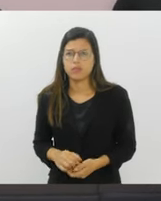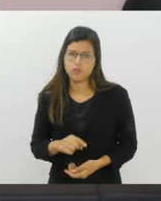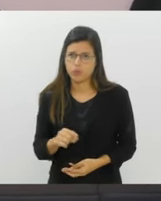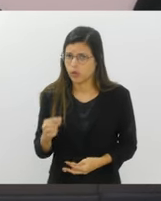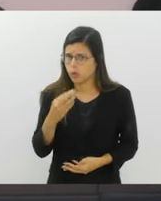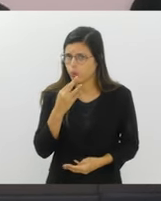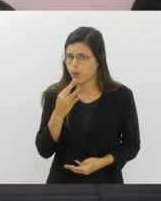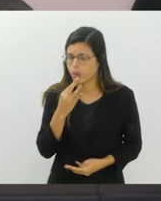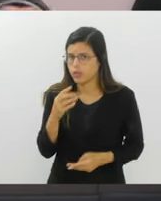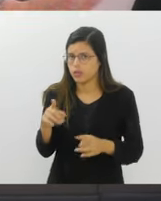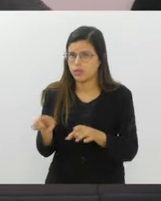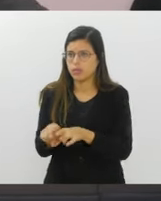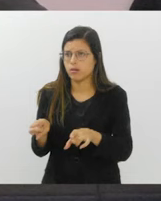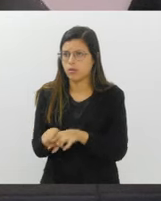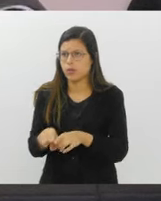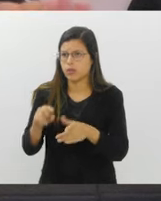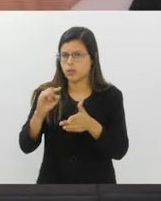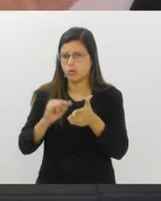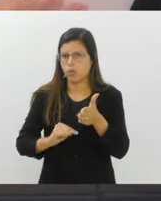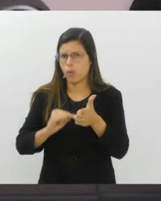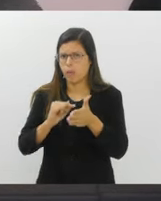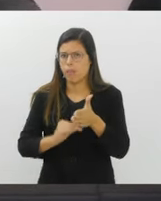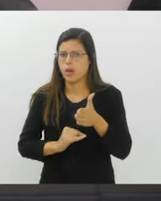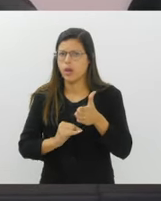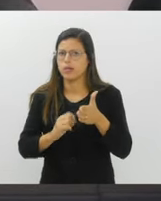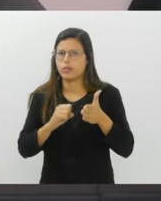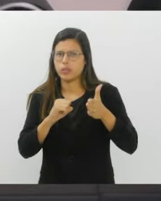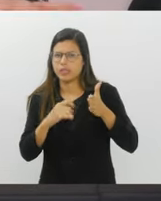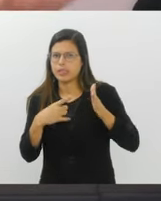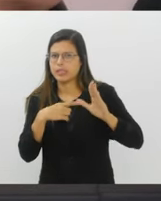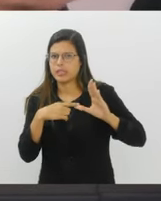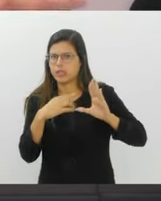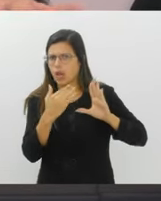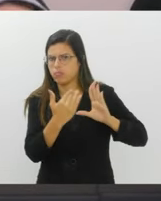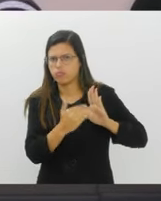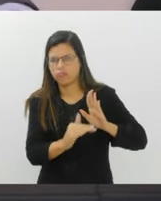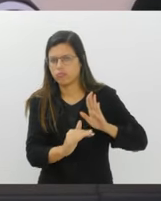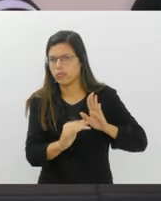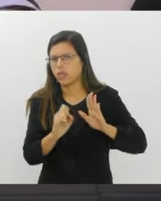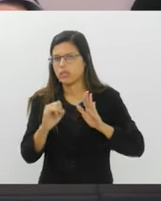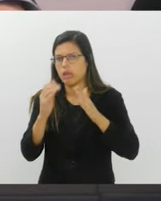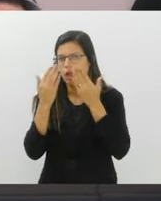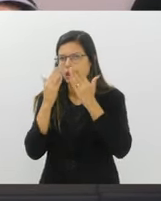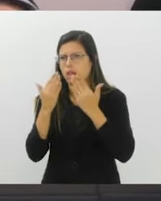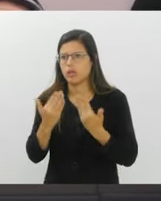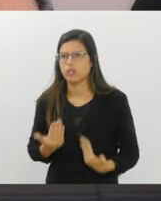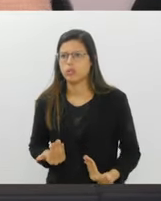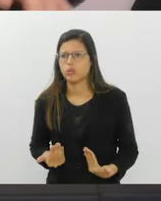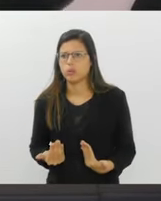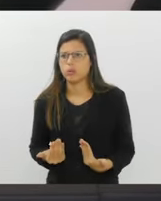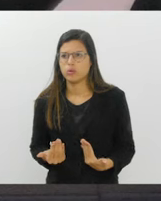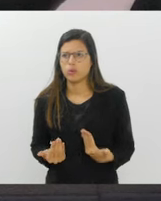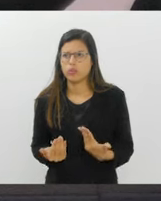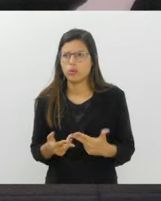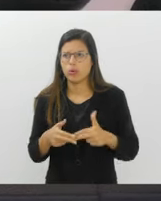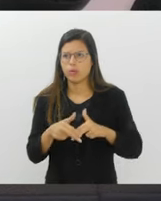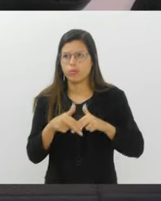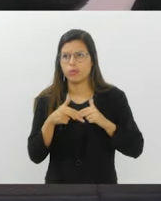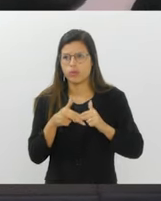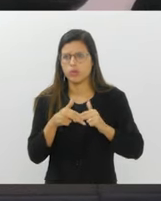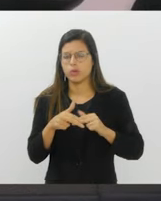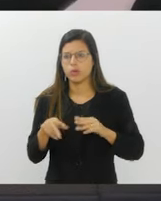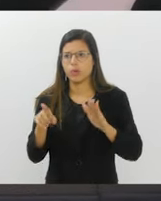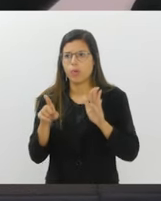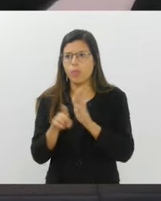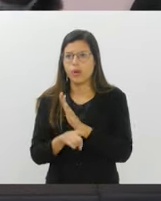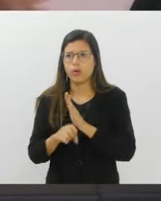esses documentos, né? Se os recebeu, se os analisou, por isso eu fiz questão de perguntar se